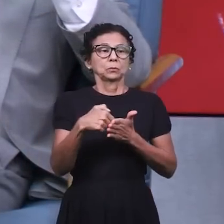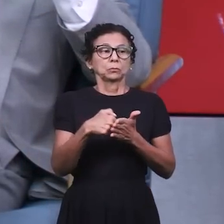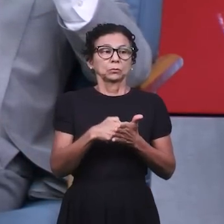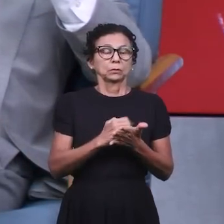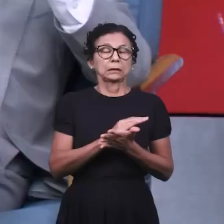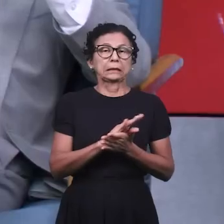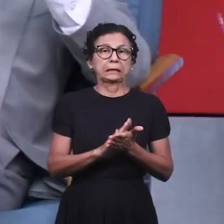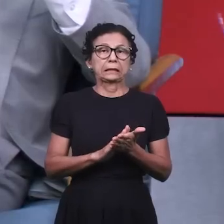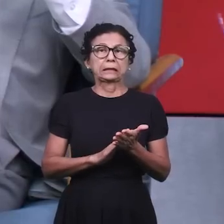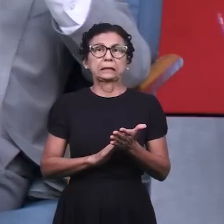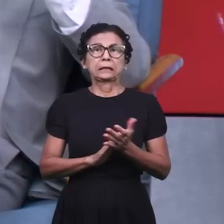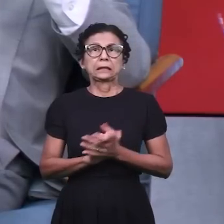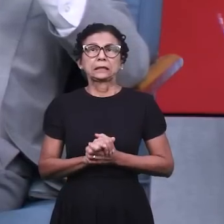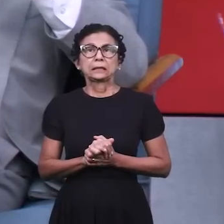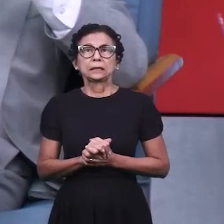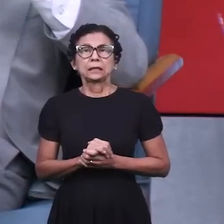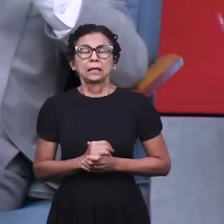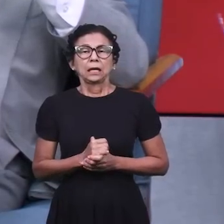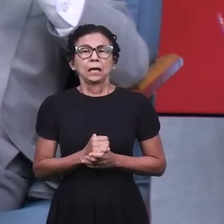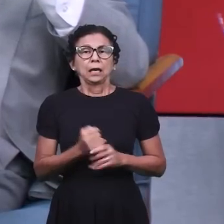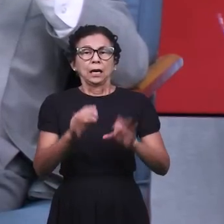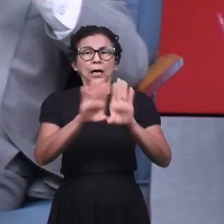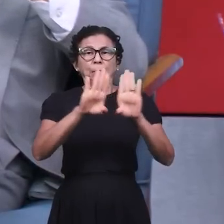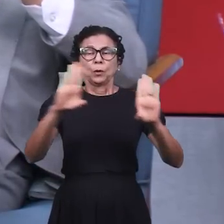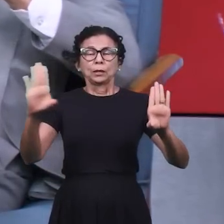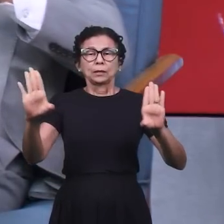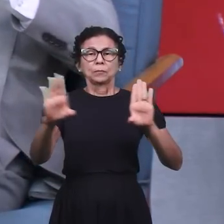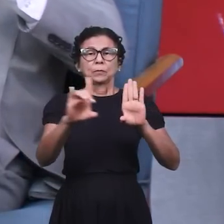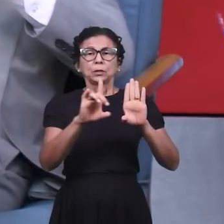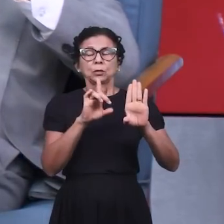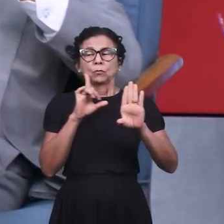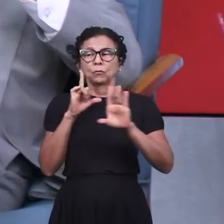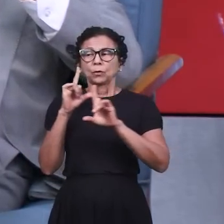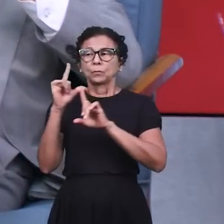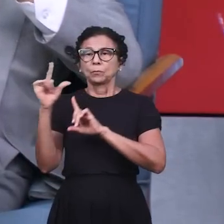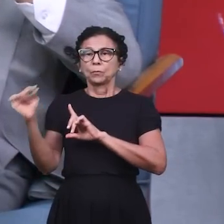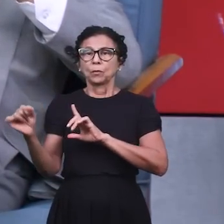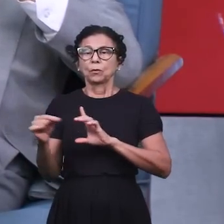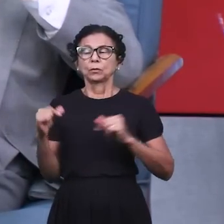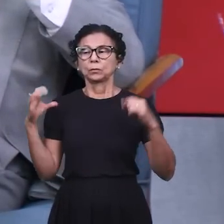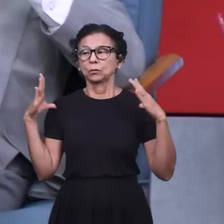nada, levantei. Quando eu saí, a porta fechou, aquele varão foi